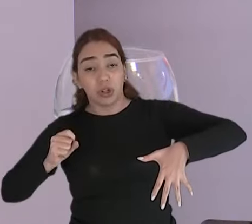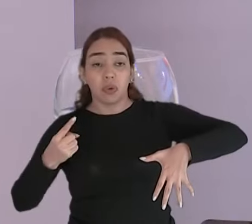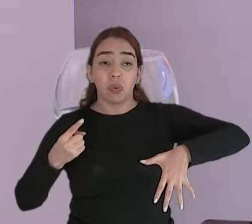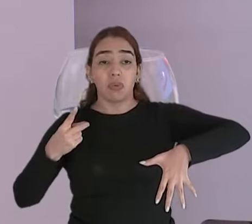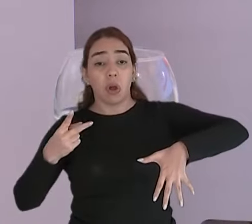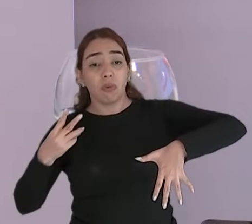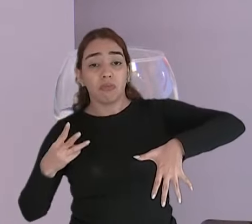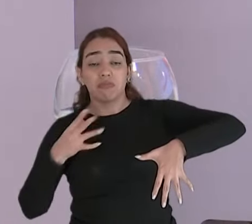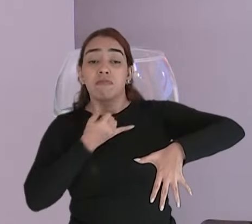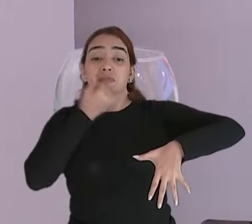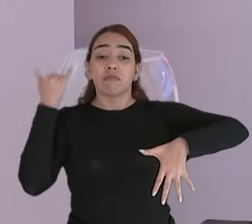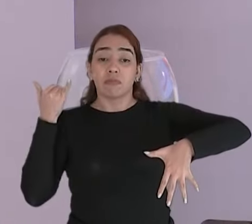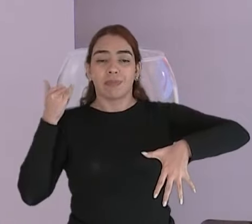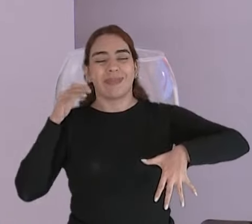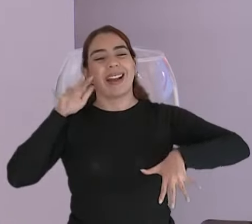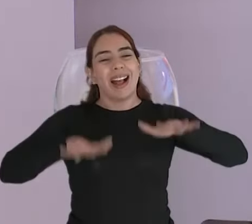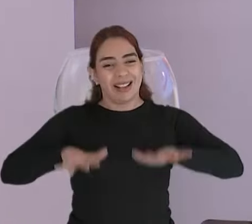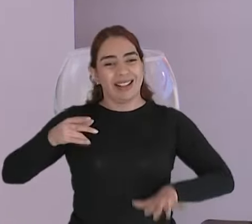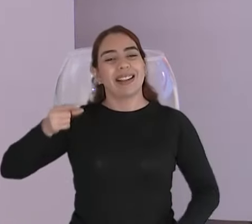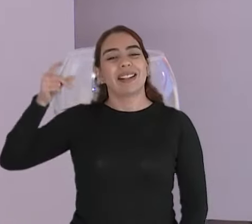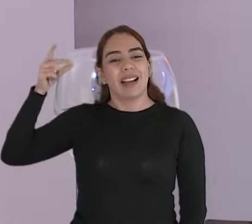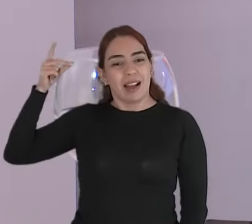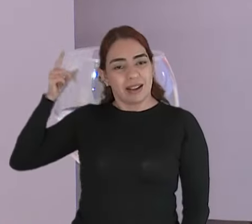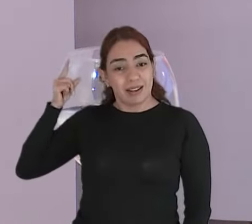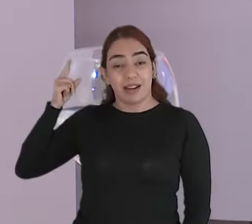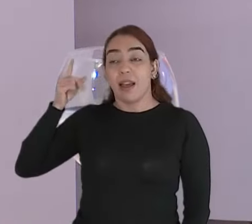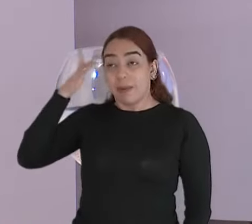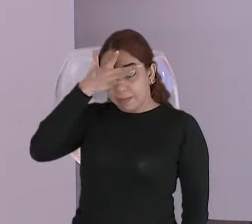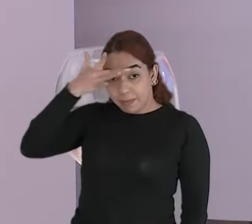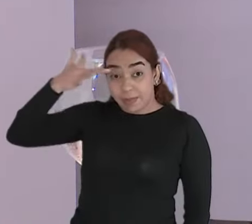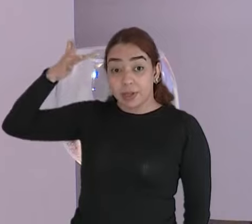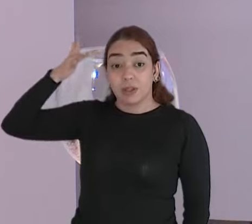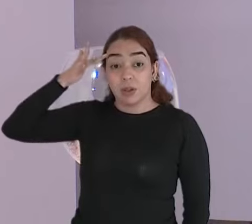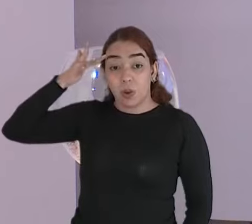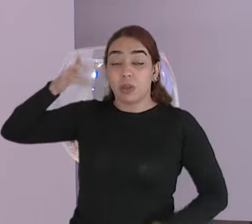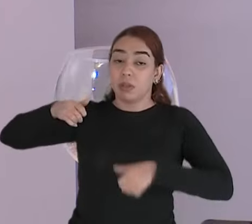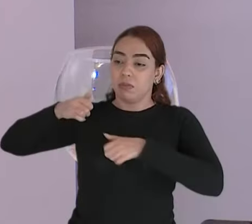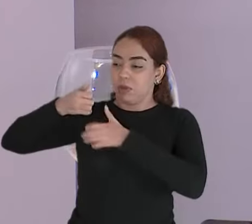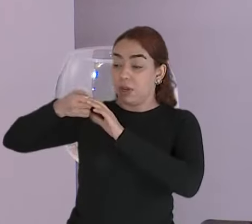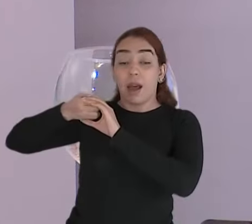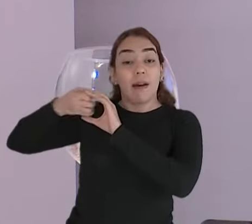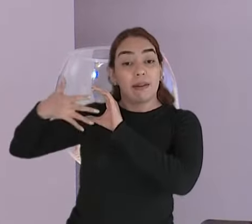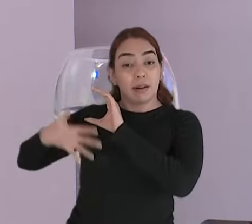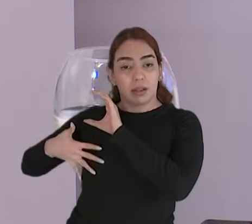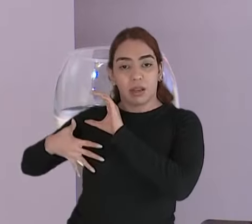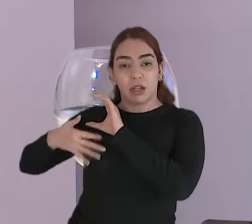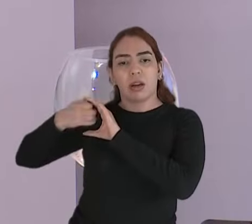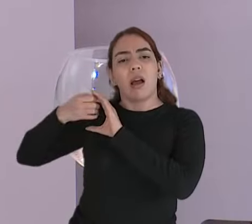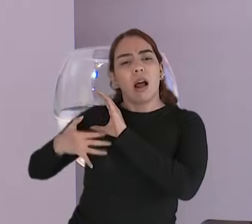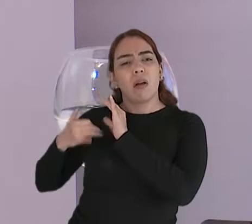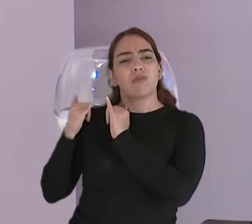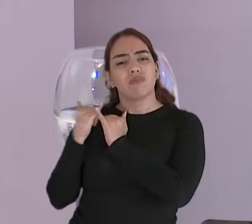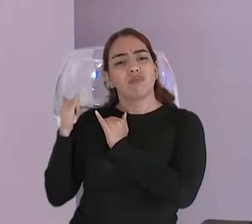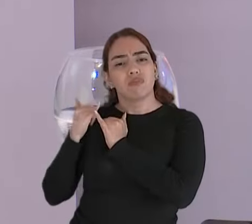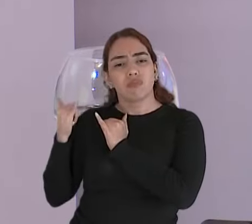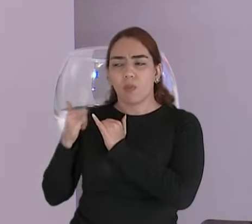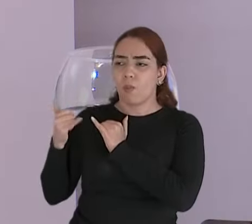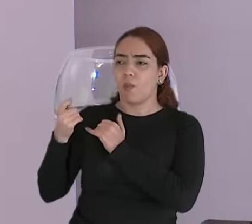Porque a gente via que existiam várias pessoas que acabavam se caracterizando